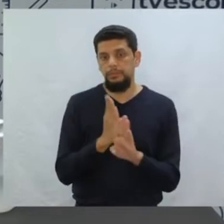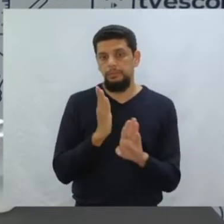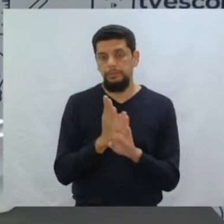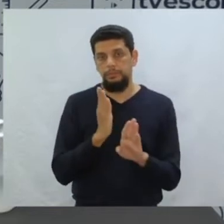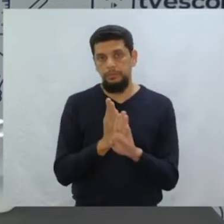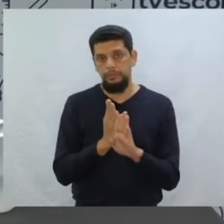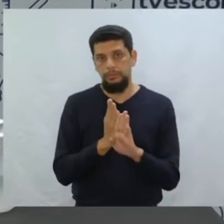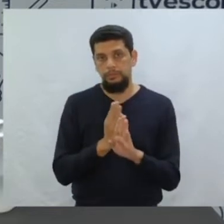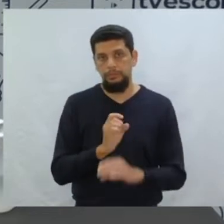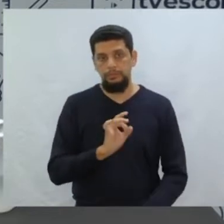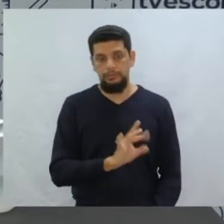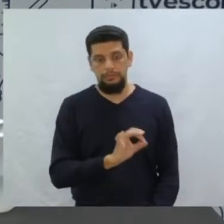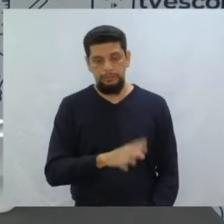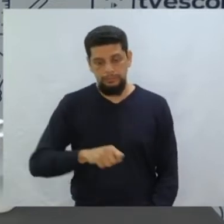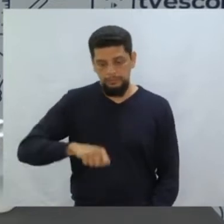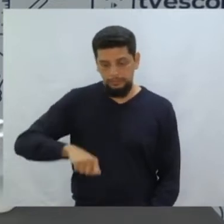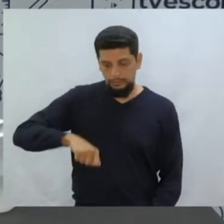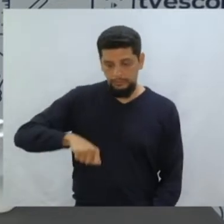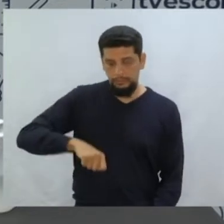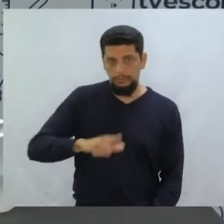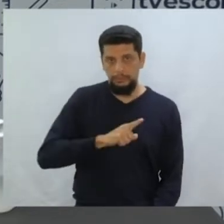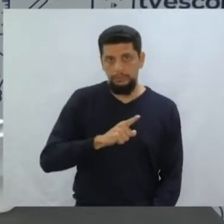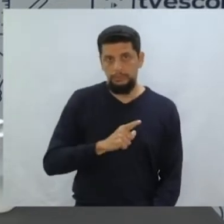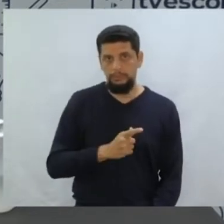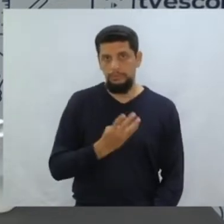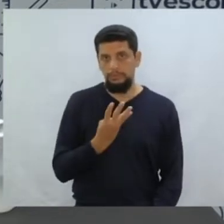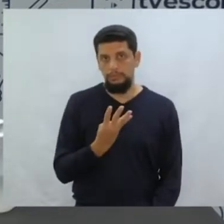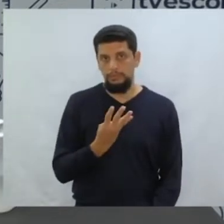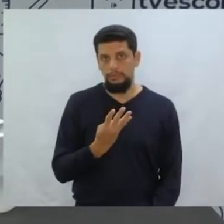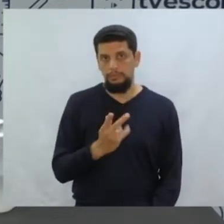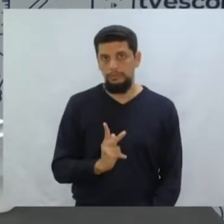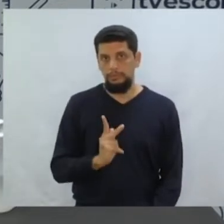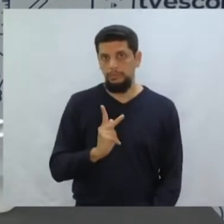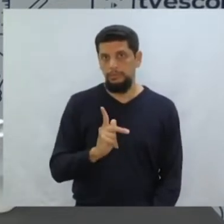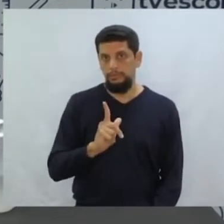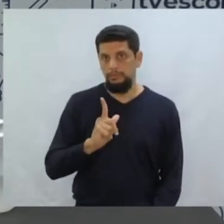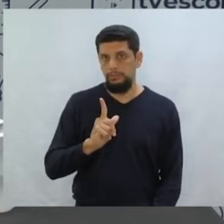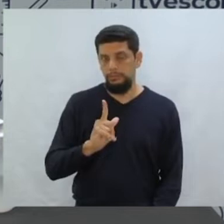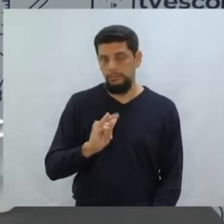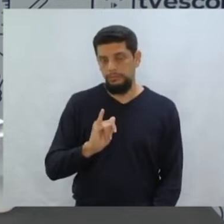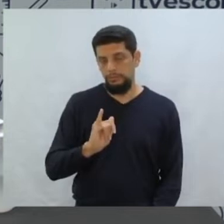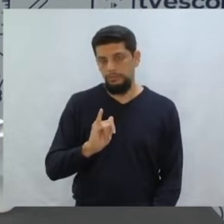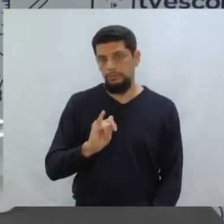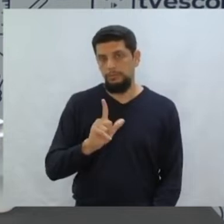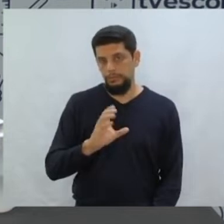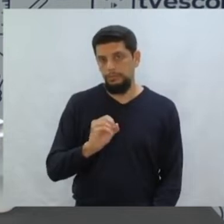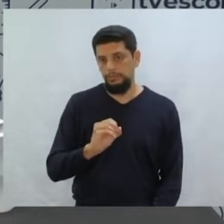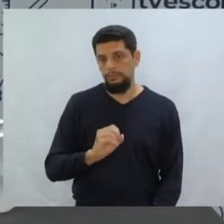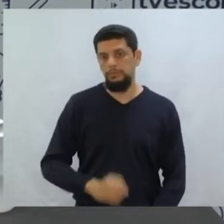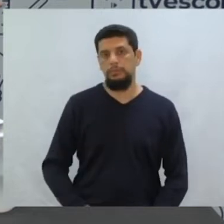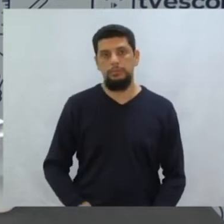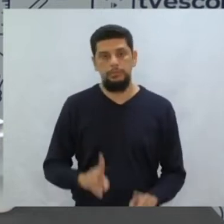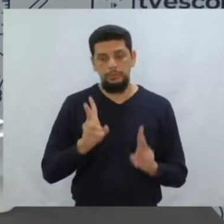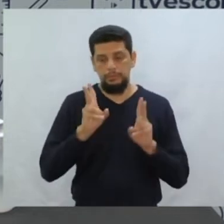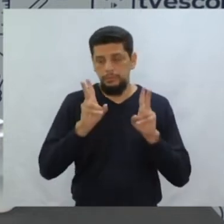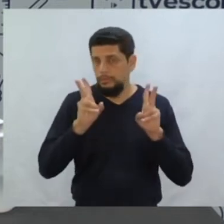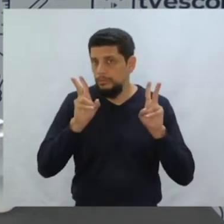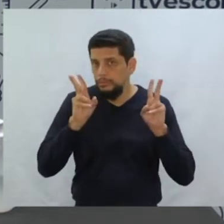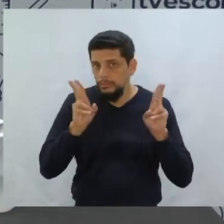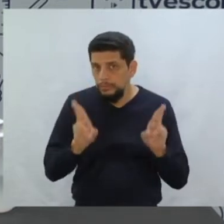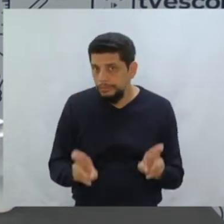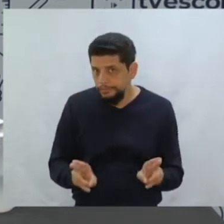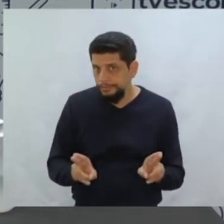Então, a gente descobriu que cada cestinha tem 4 quilogramas. Então, ficou igualzinho, o mesmo tanto